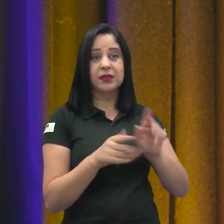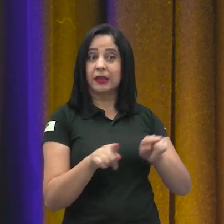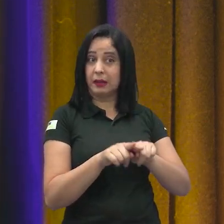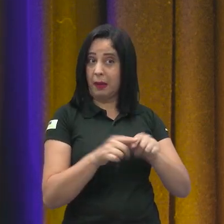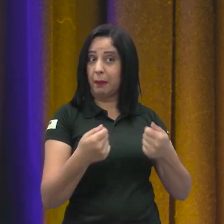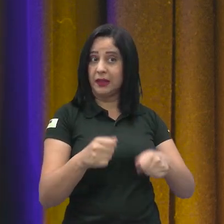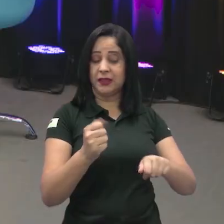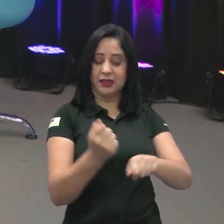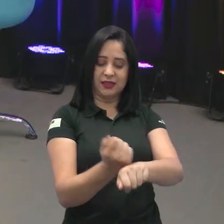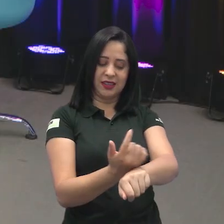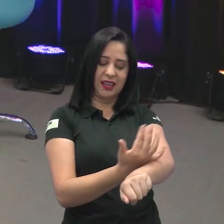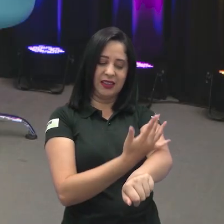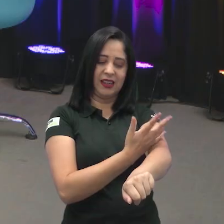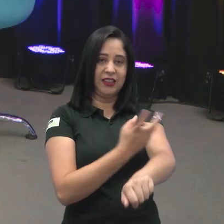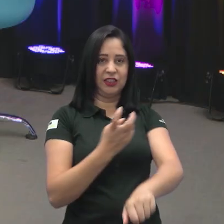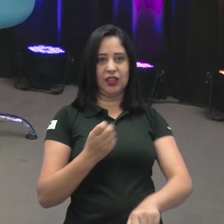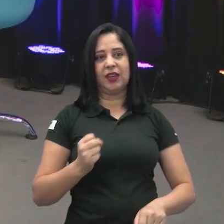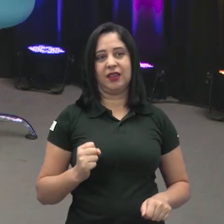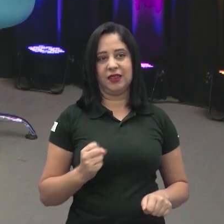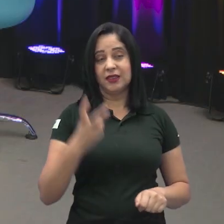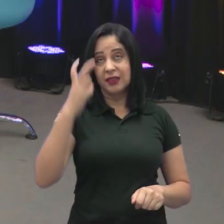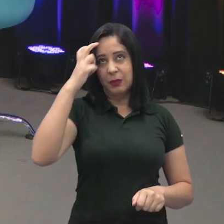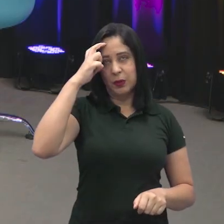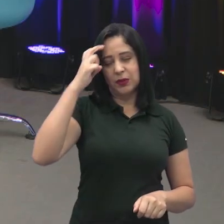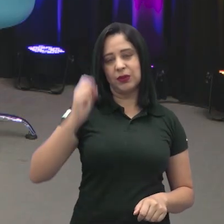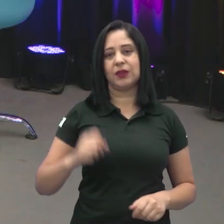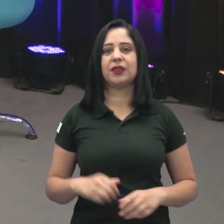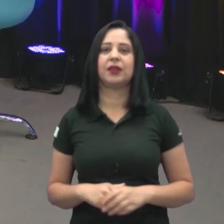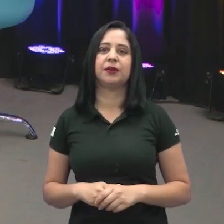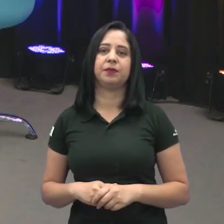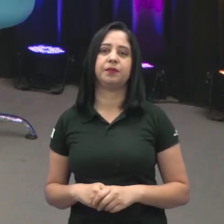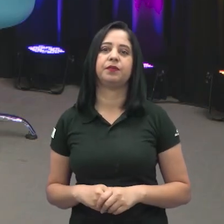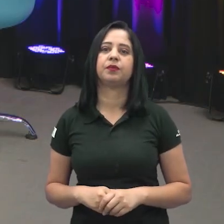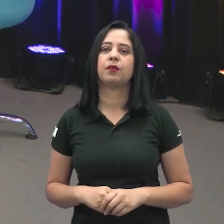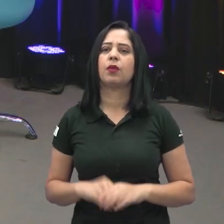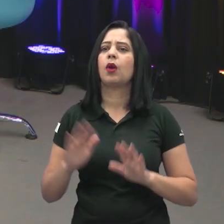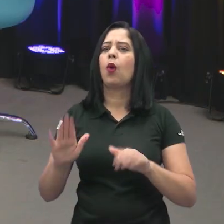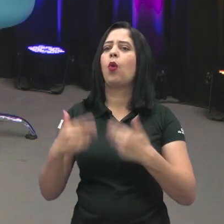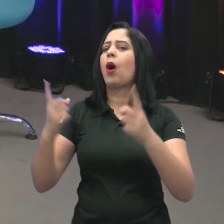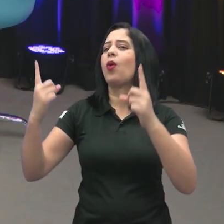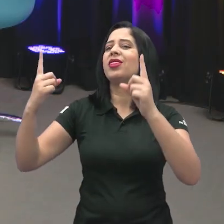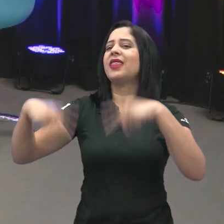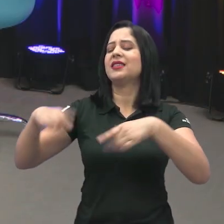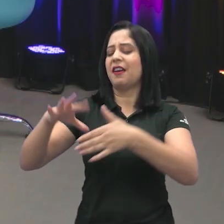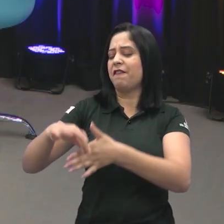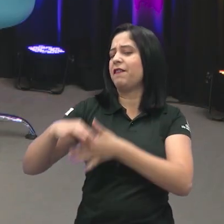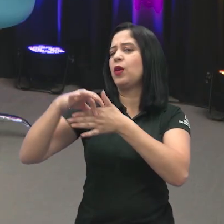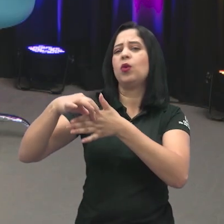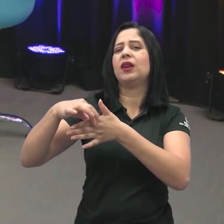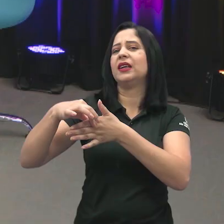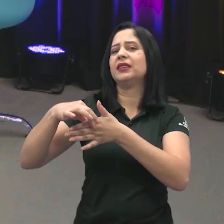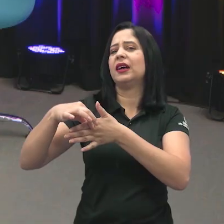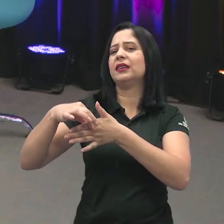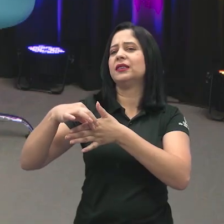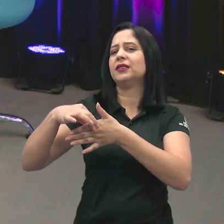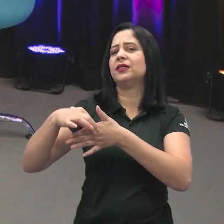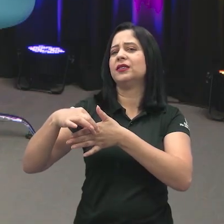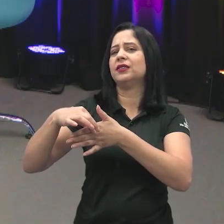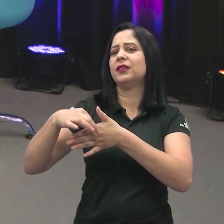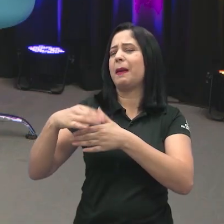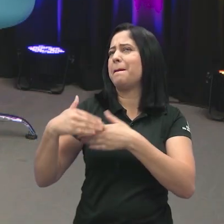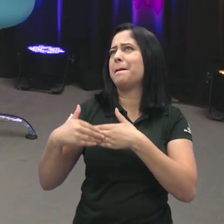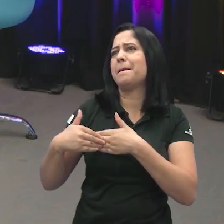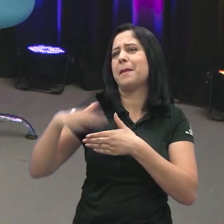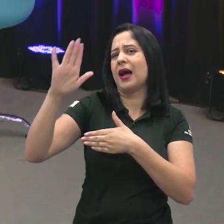emocional. Qual foi o maior desafio de liderança que exigiu uma mudança interna sua? Porque muitas vezes para a